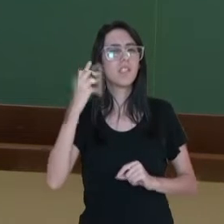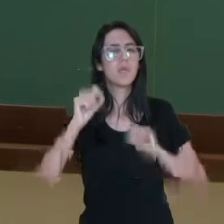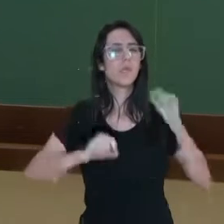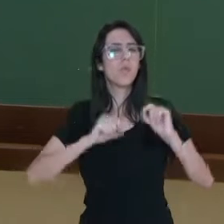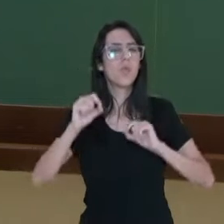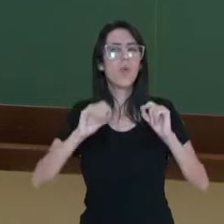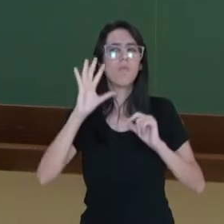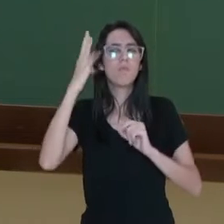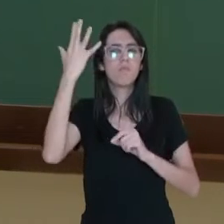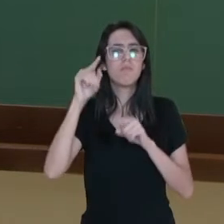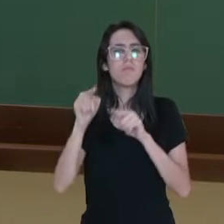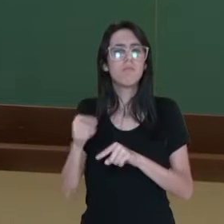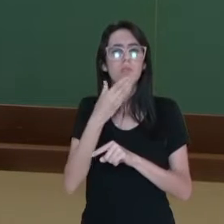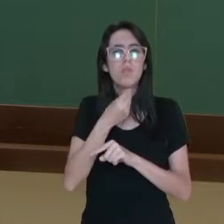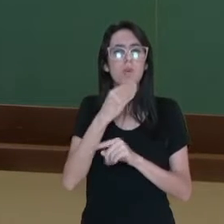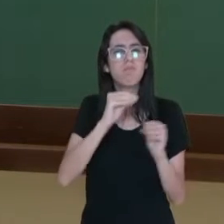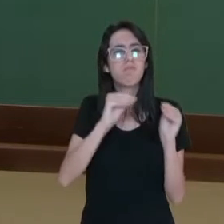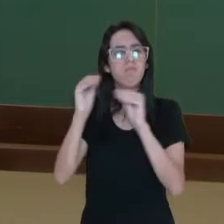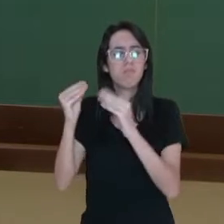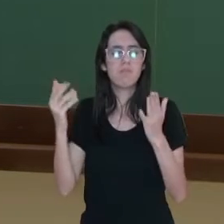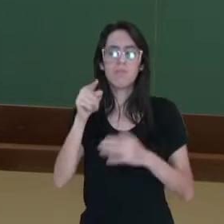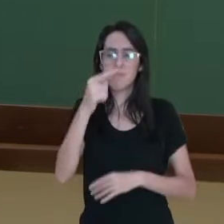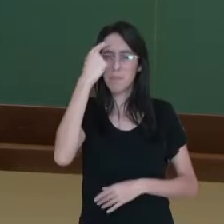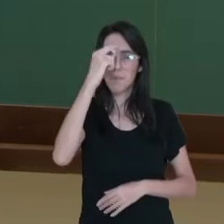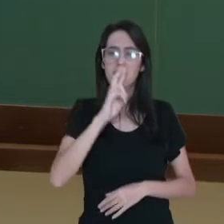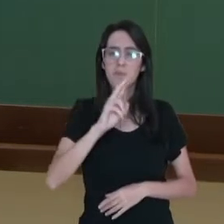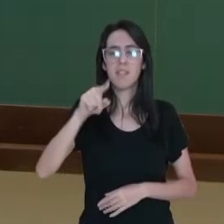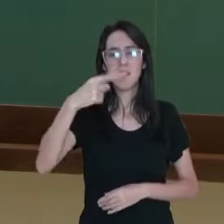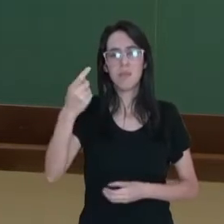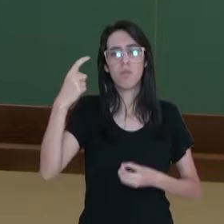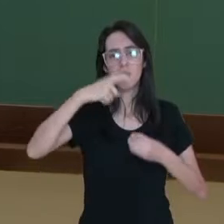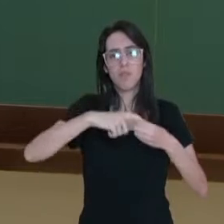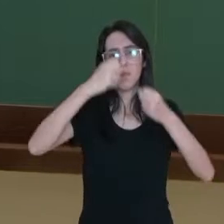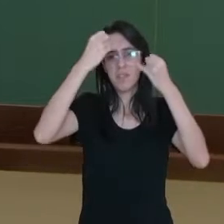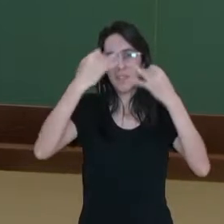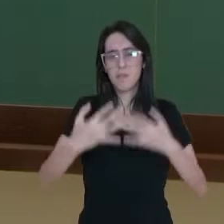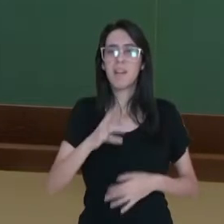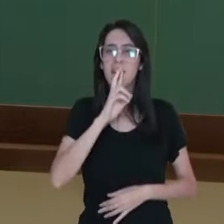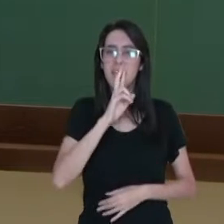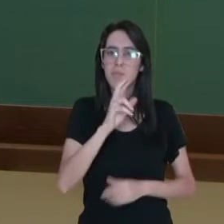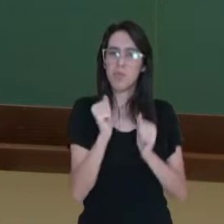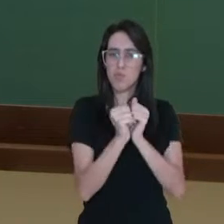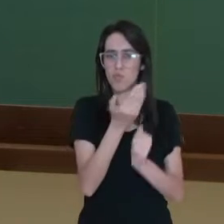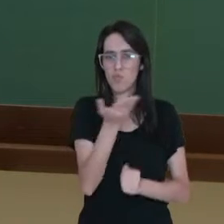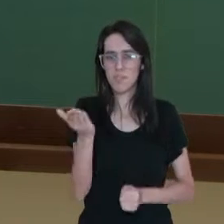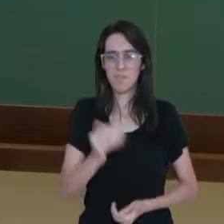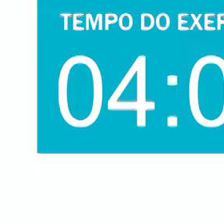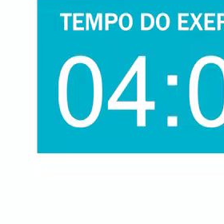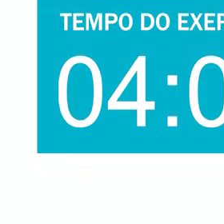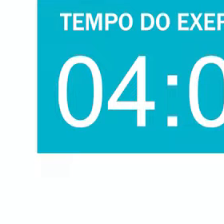fato gerou essa notícia? Pensa um pouquinho que eu volto já já comentando essa questão com vocês.